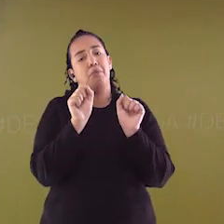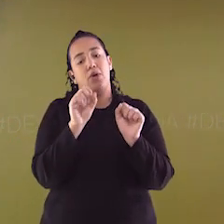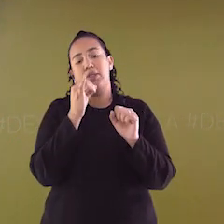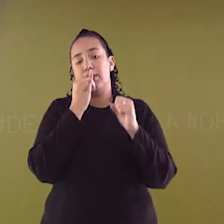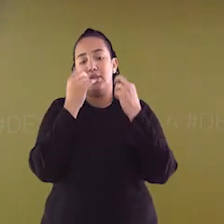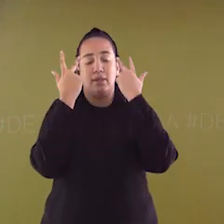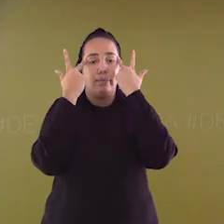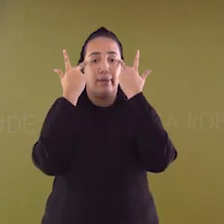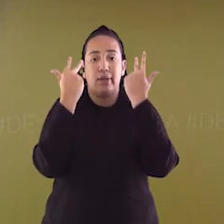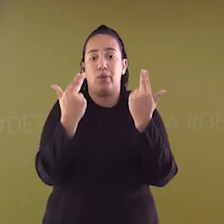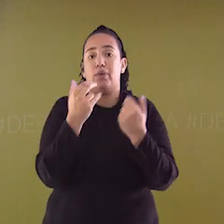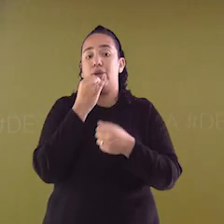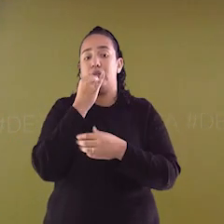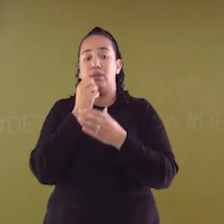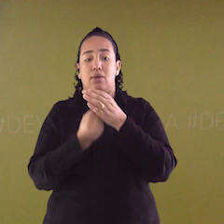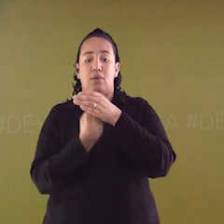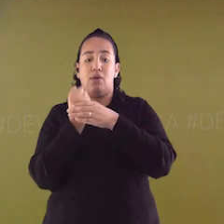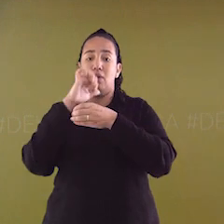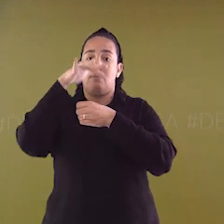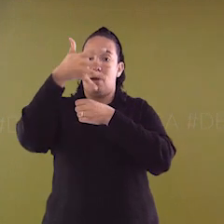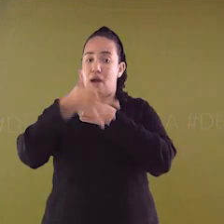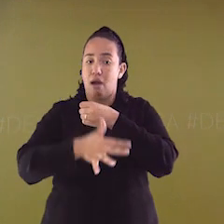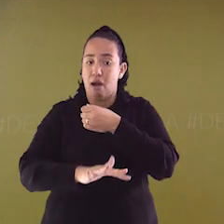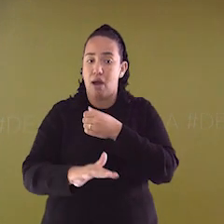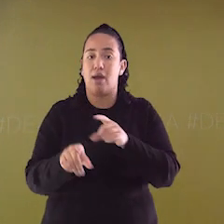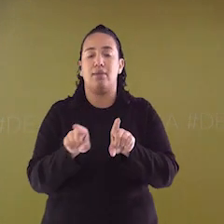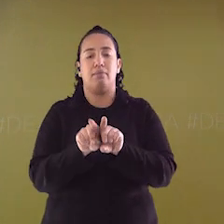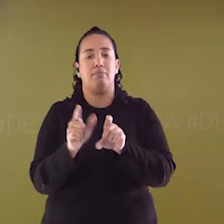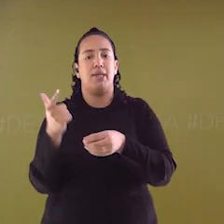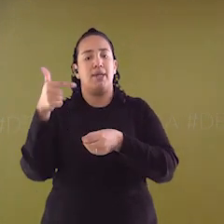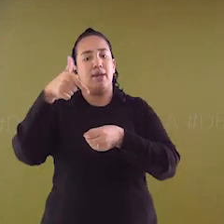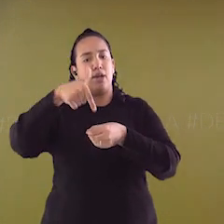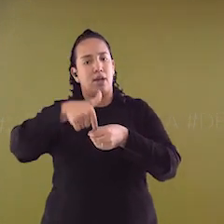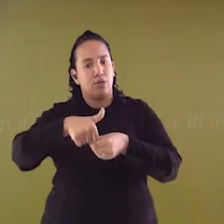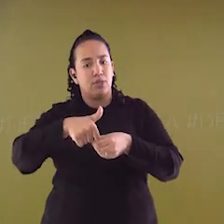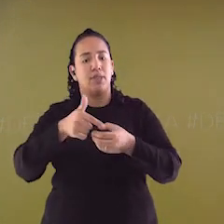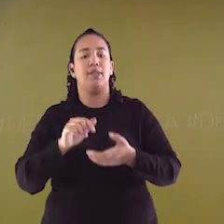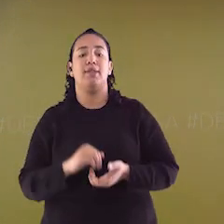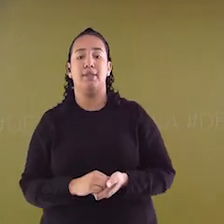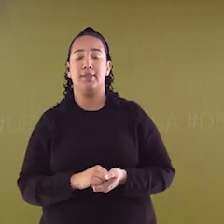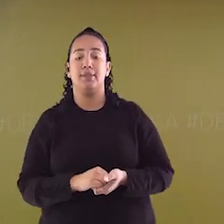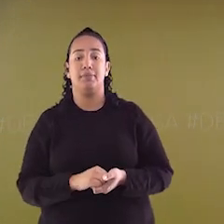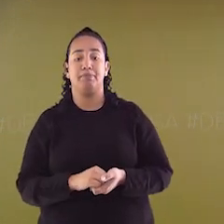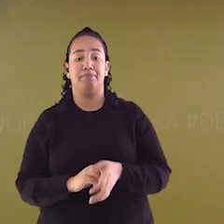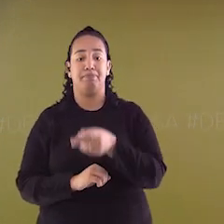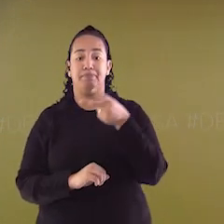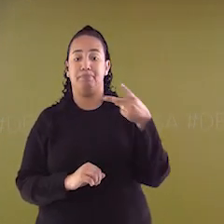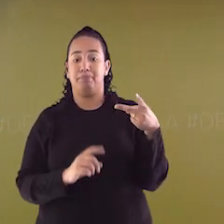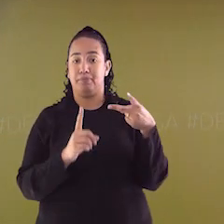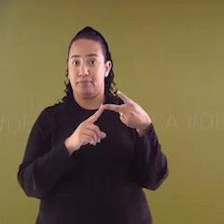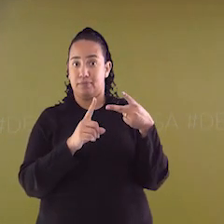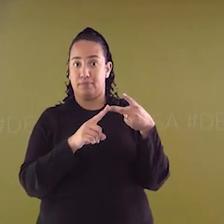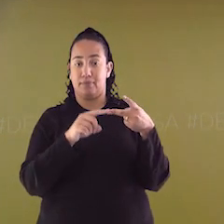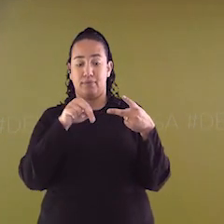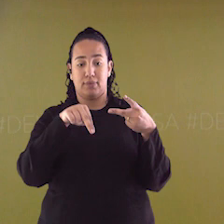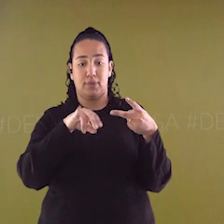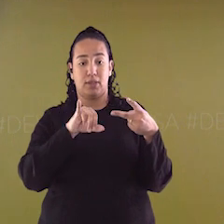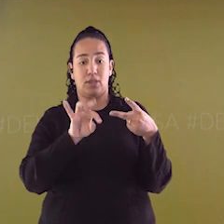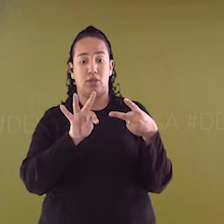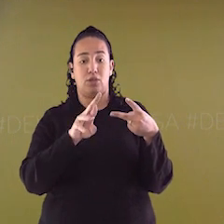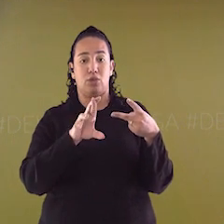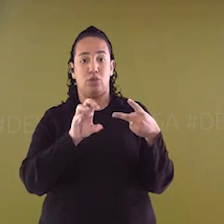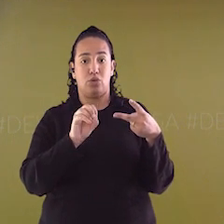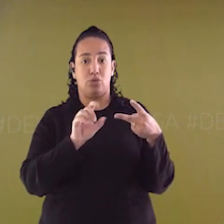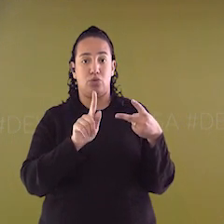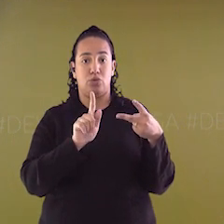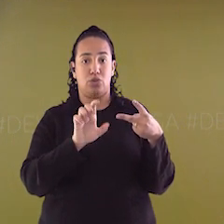matéria orgânica, atividades vulcânicas e pela queima de combustíveis. O óxido de nitrogênio, ele pode